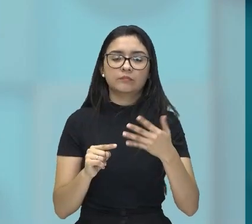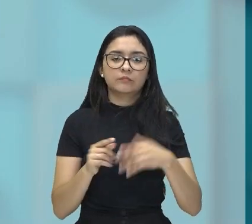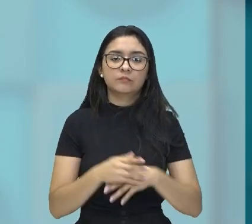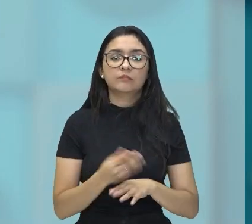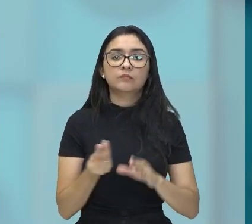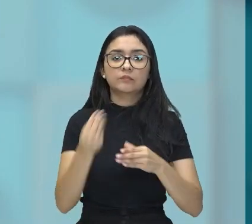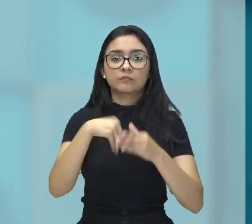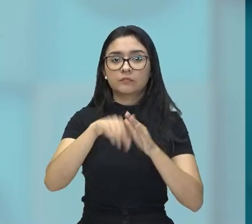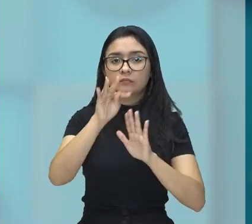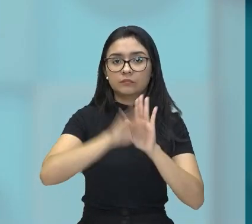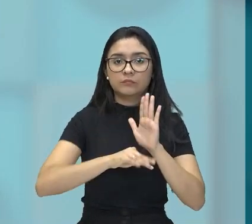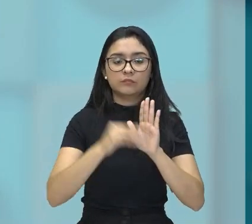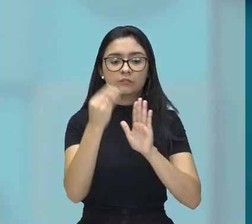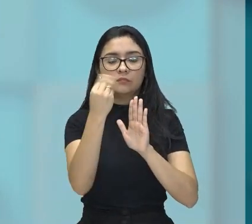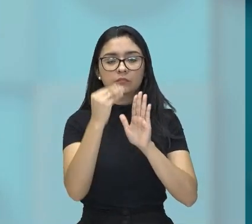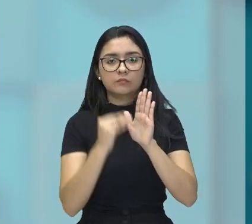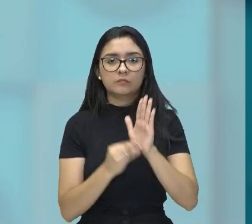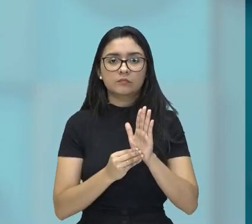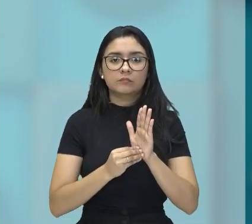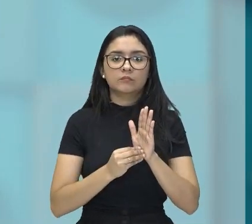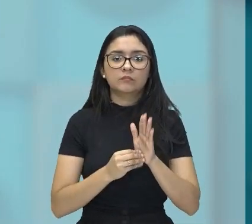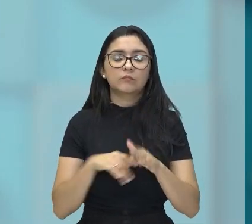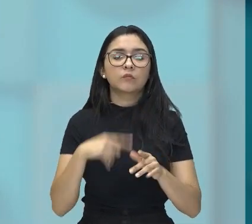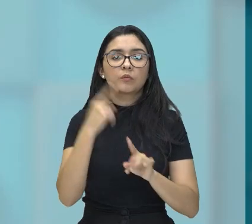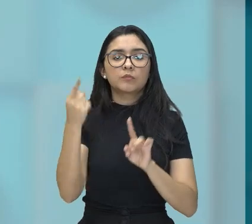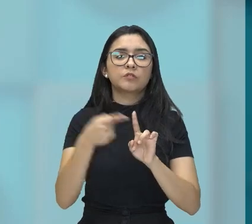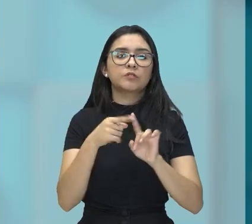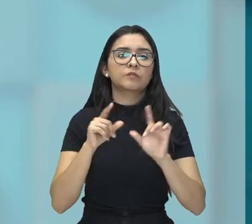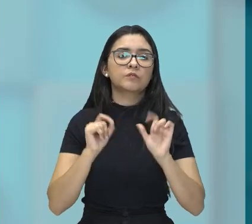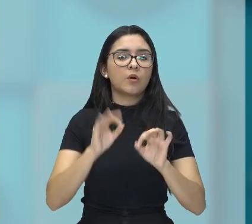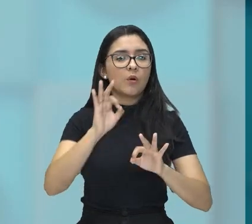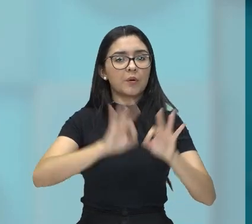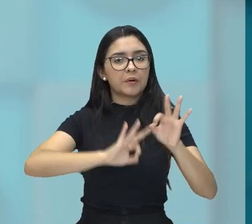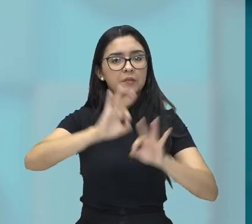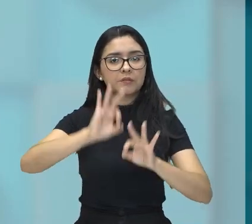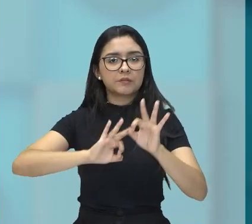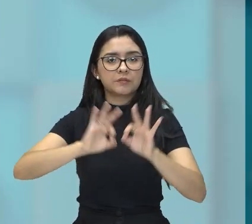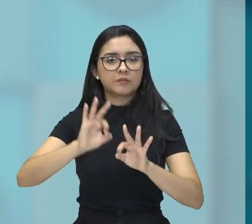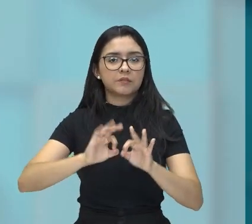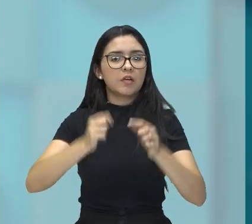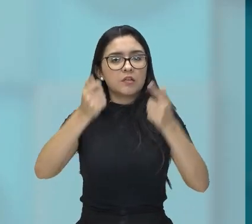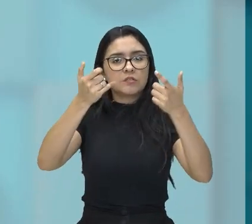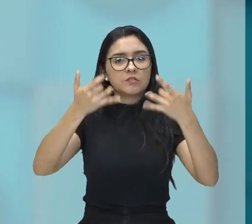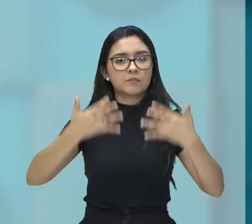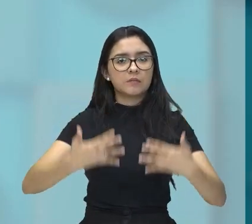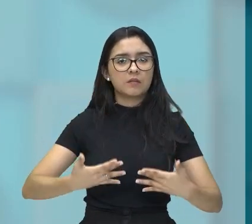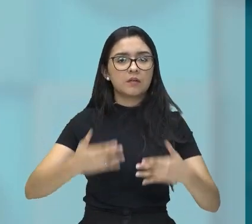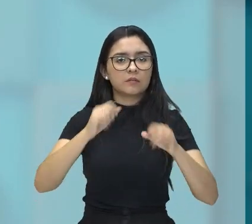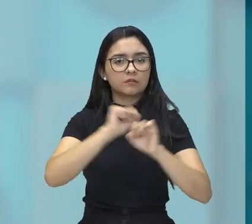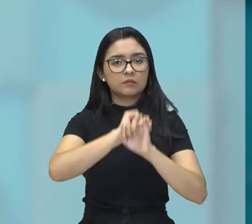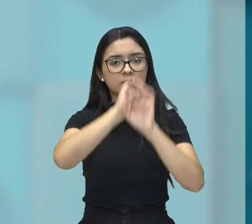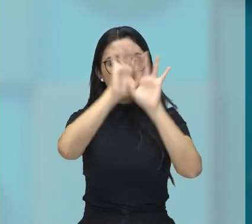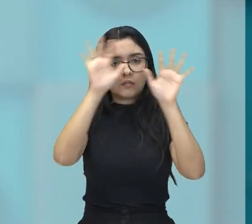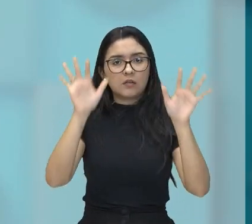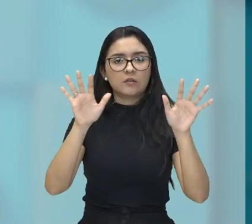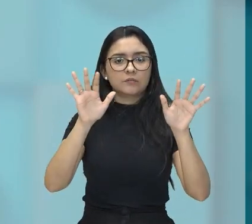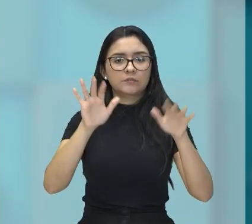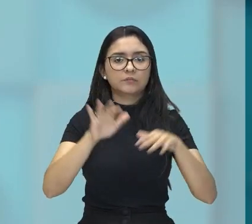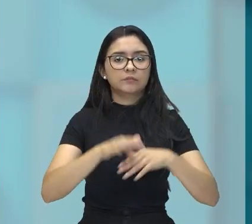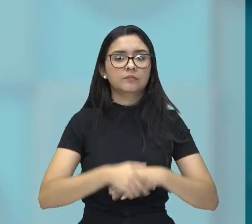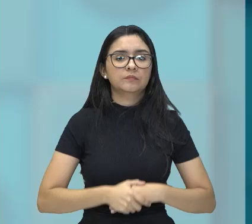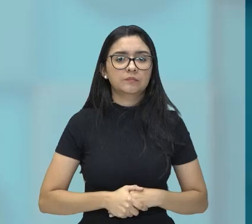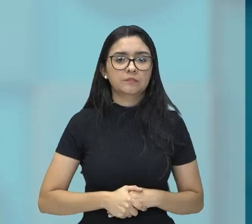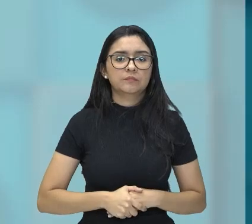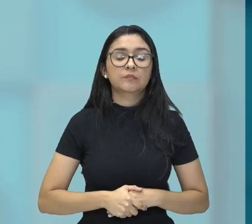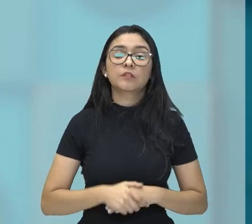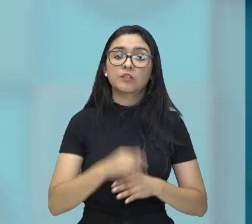dentro do texto, claro, sempre buscando aí a organizar, esclarecer ideias e tornar sempre o texto mais claro, tanto